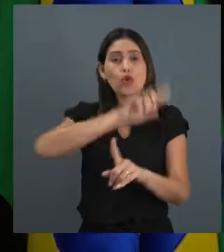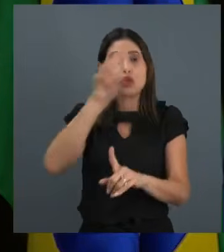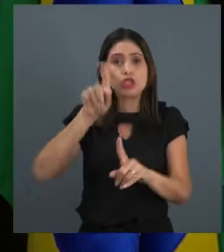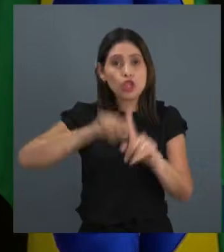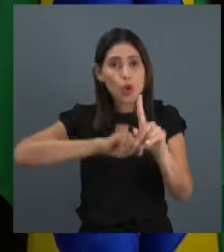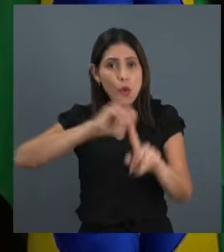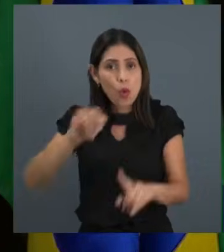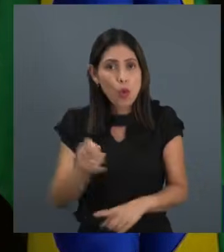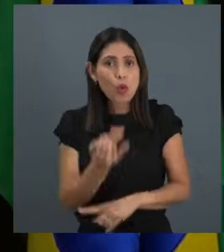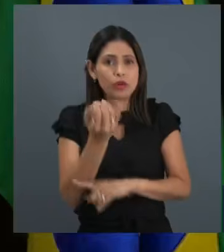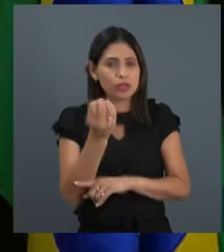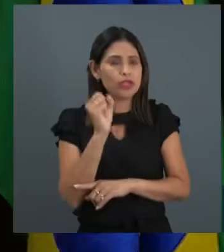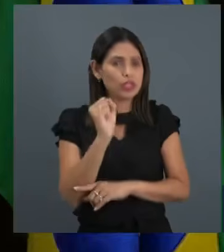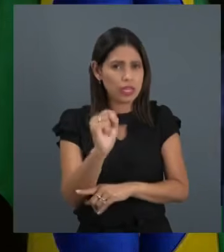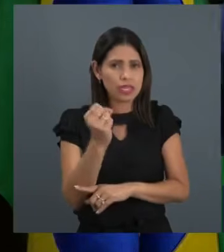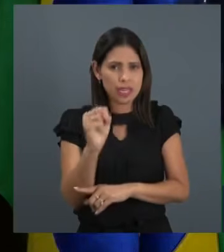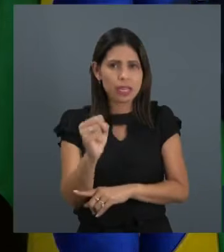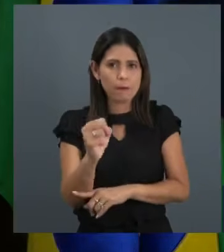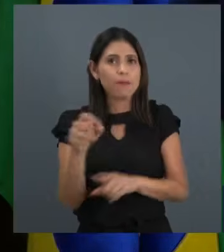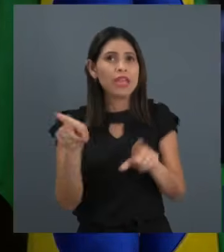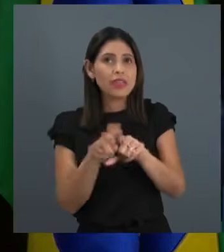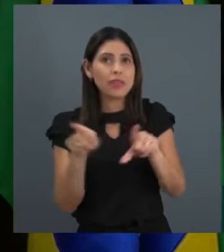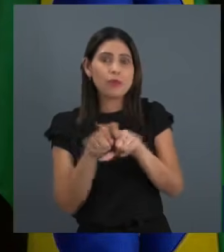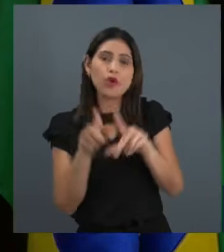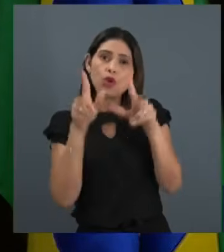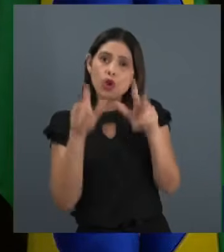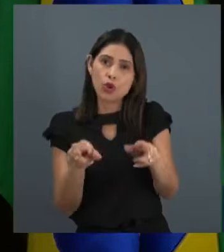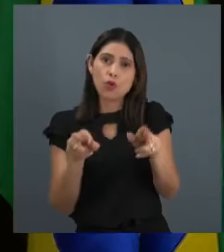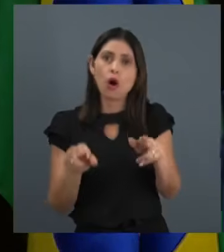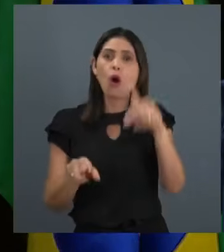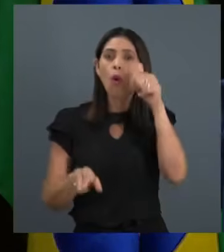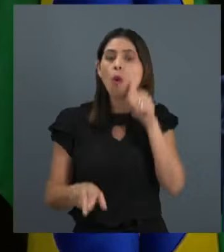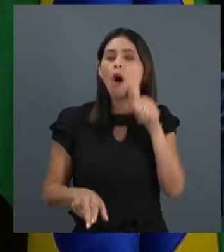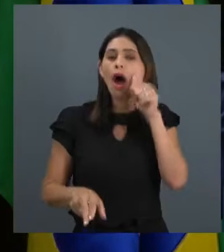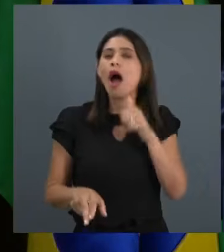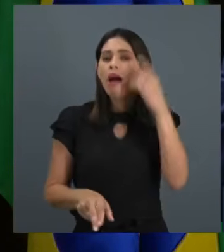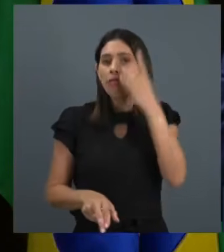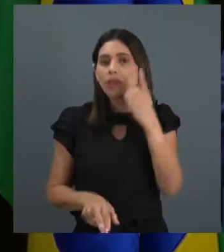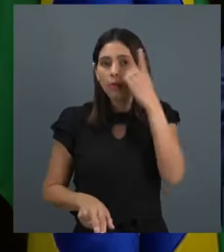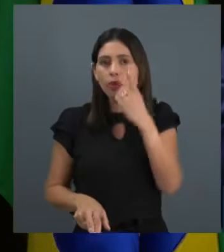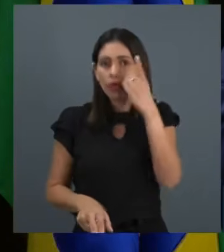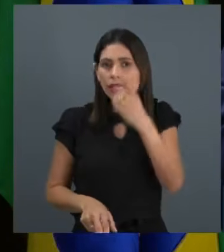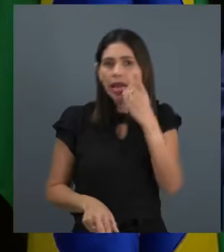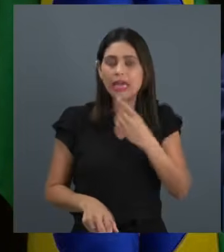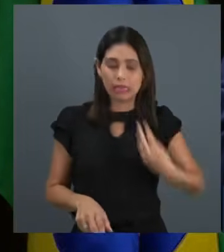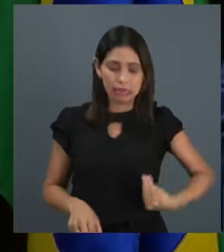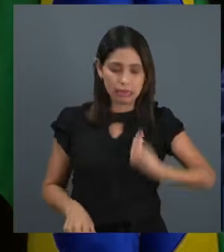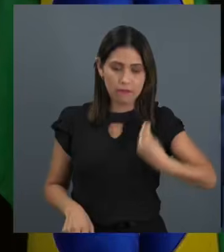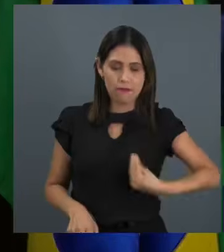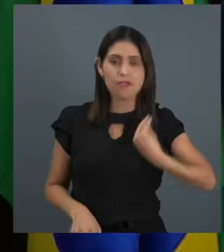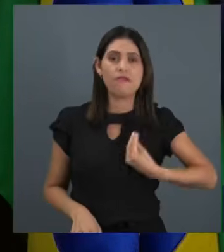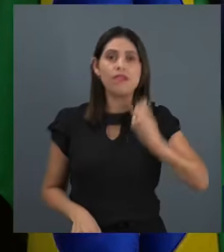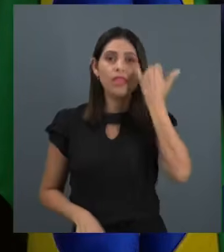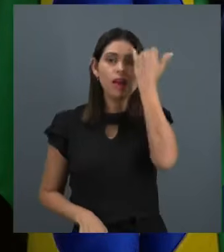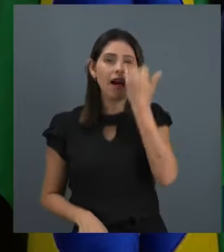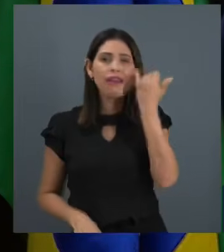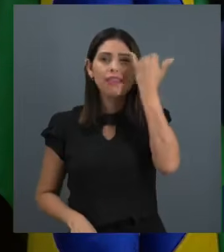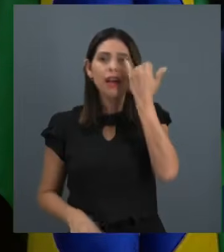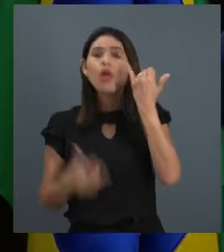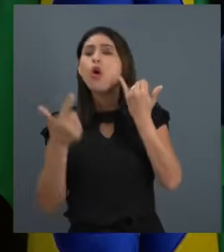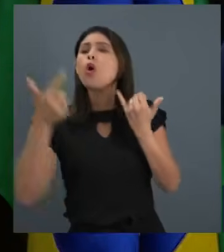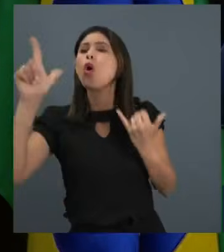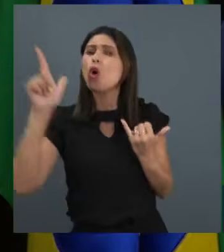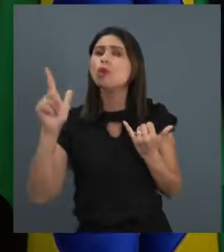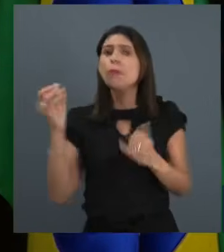caçar a deputada que está na Itália, como também para defender o Alexandre de Moraes, com o nosso